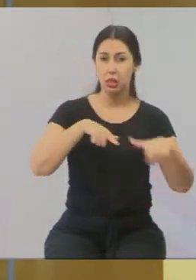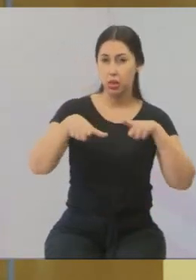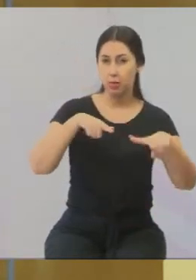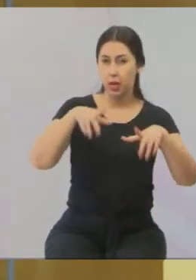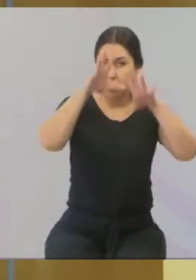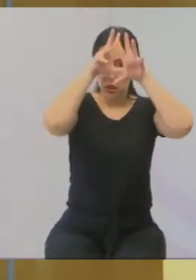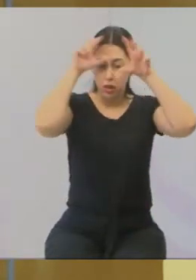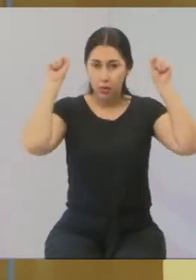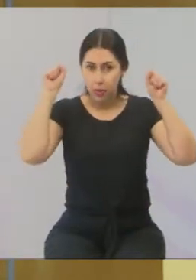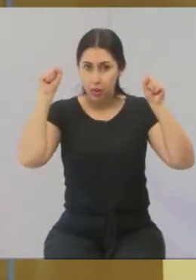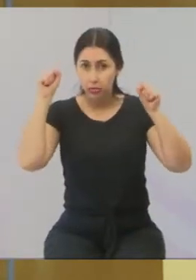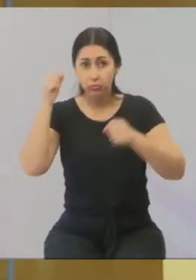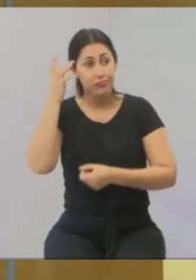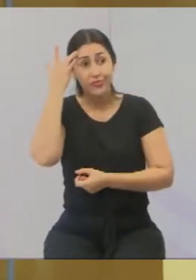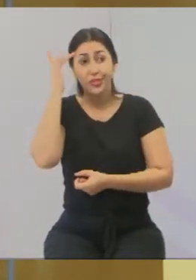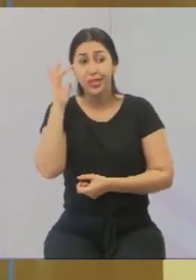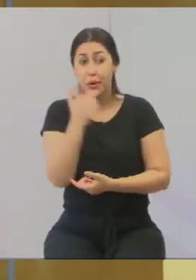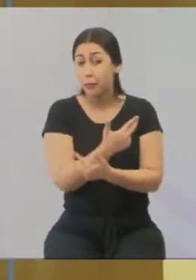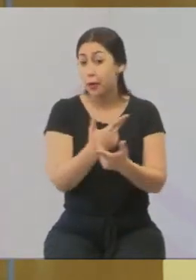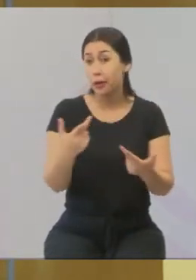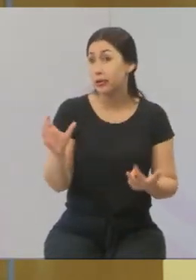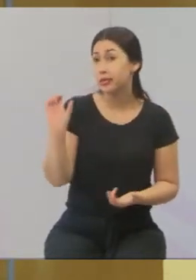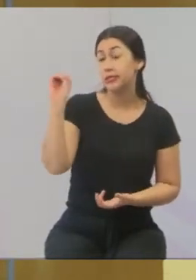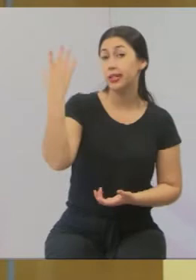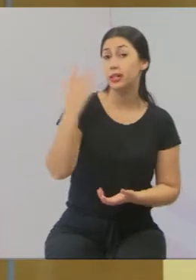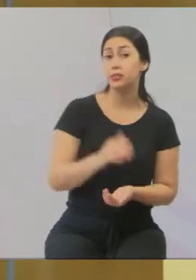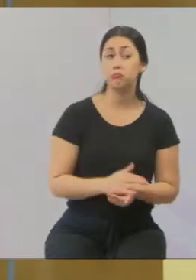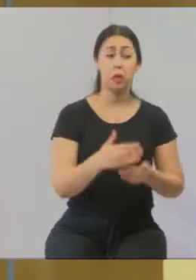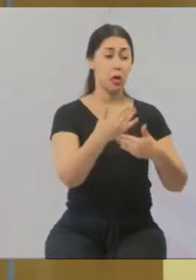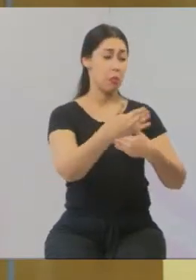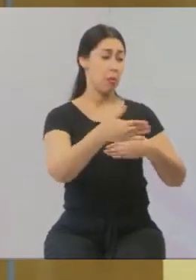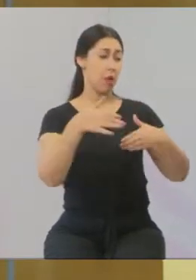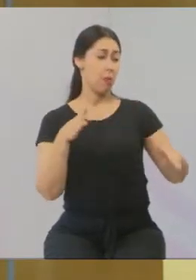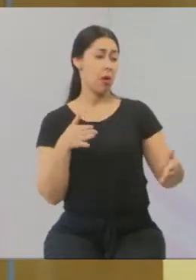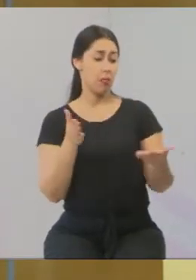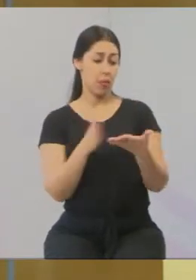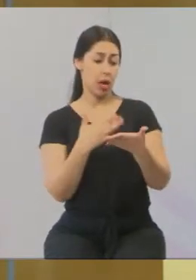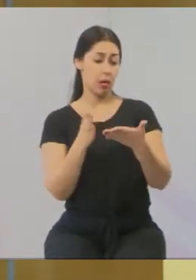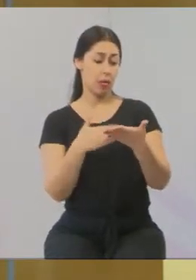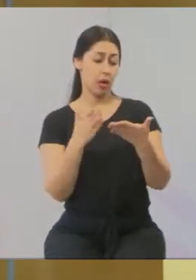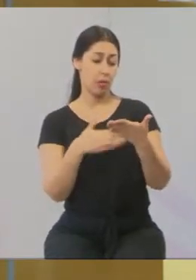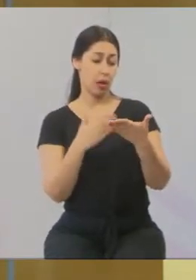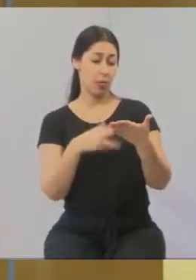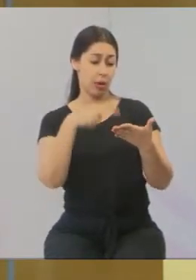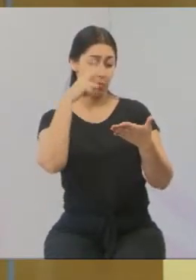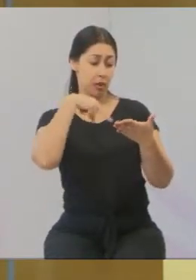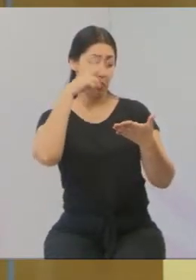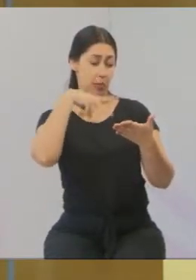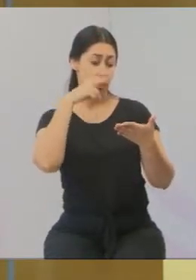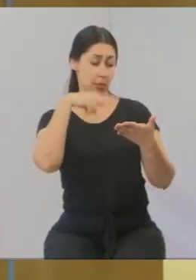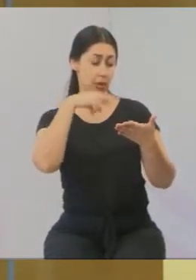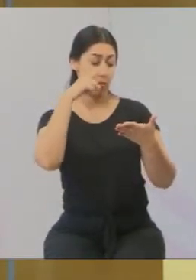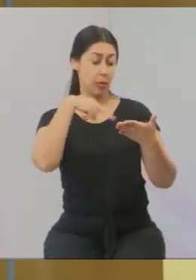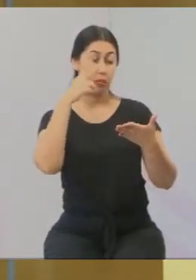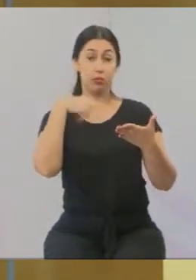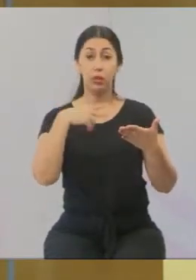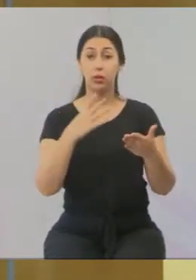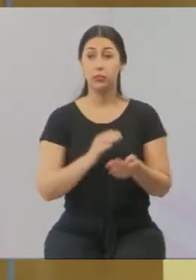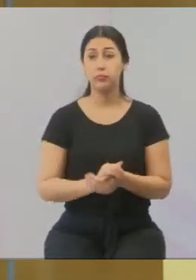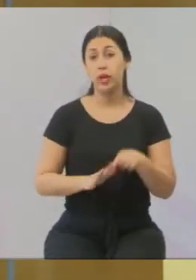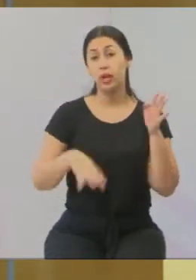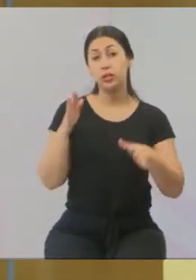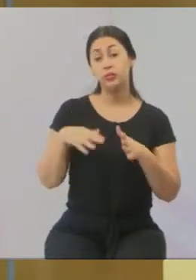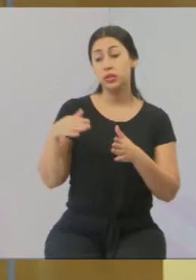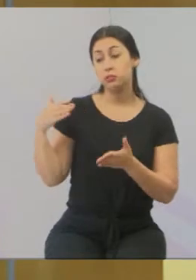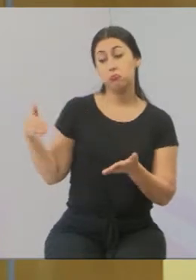acontece na cidade. Eles ficam lá no ar-condicionado, pegam a papelada, um pacote de números, aí às vezes eles vêm